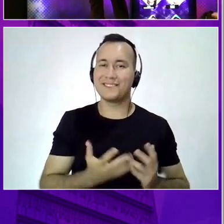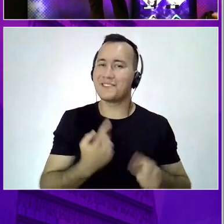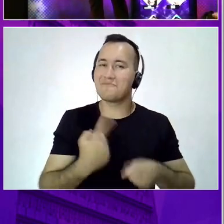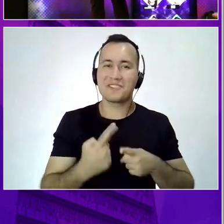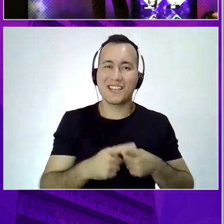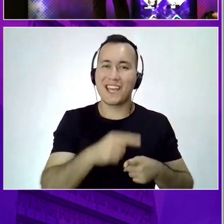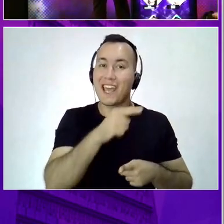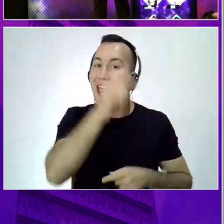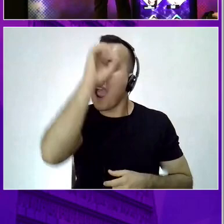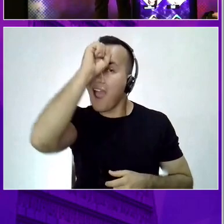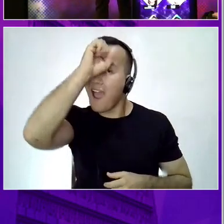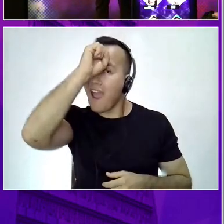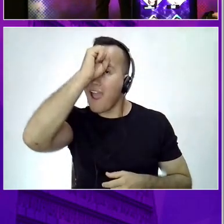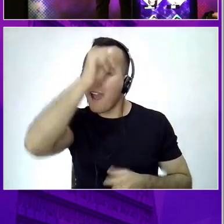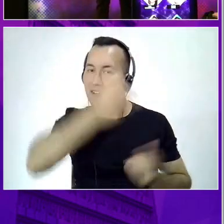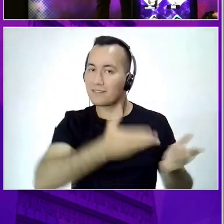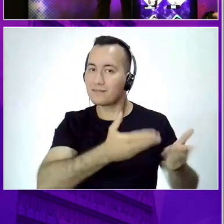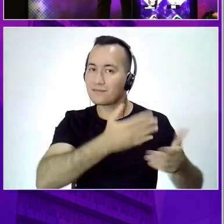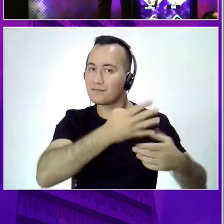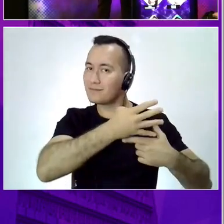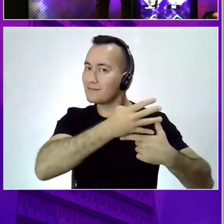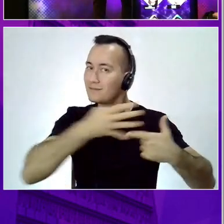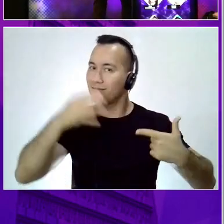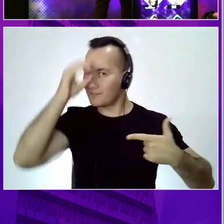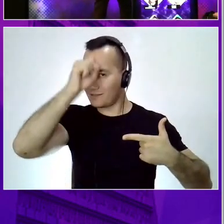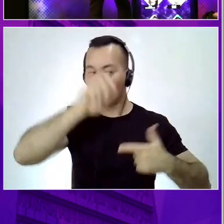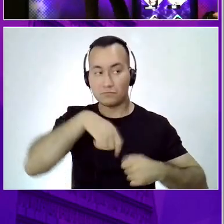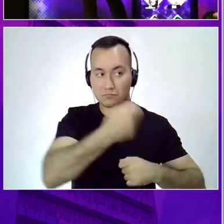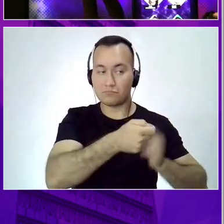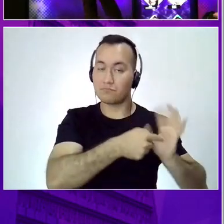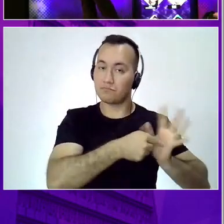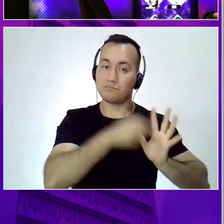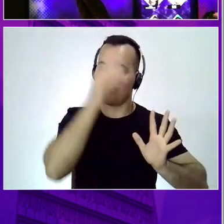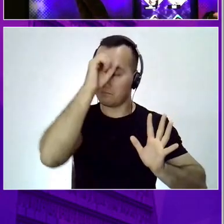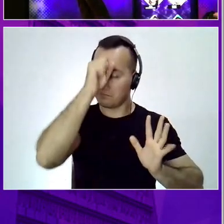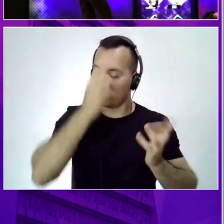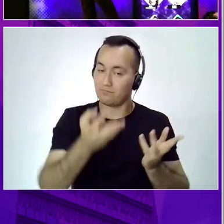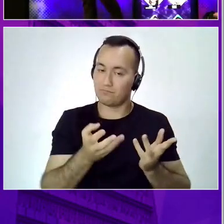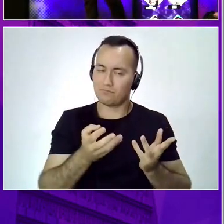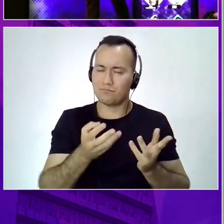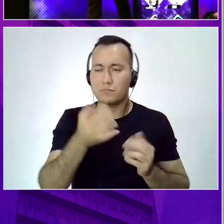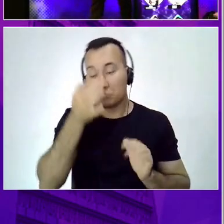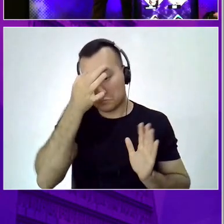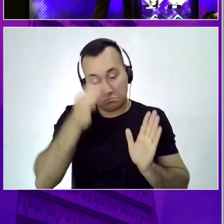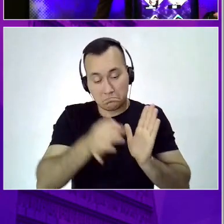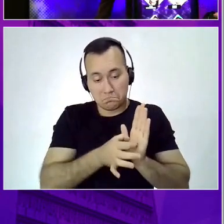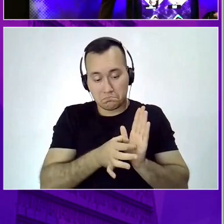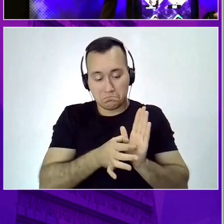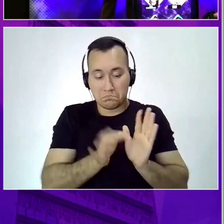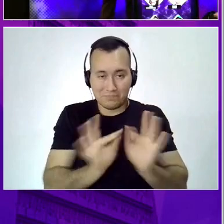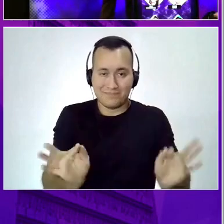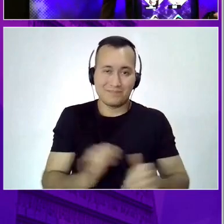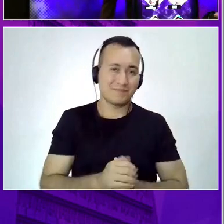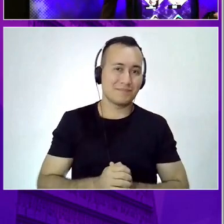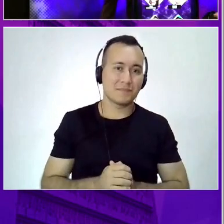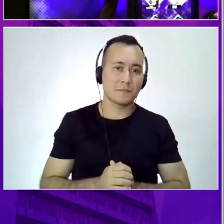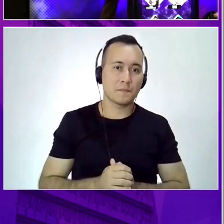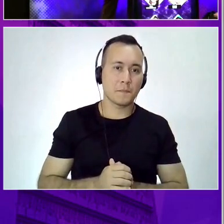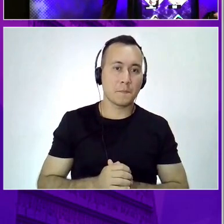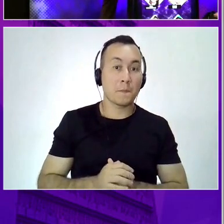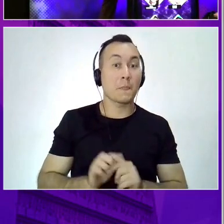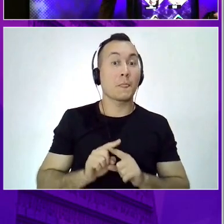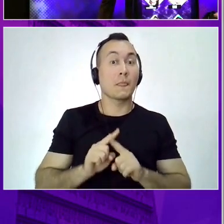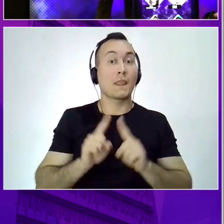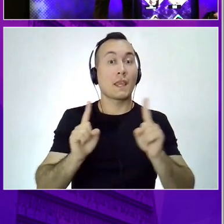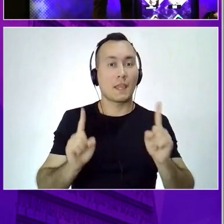no Waze, seja em tudo aí que a gente está fazendo. E qual a diferença para o Generative AI? Quando a gente